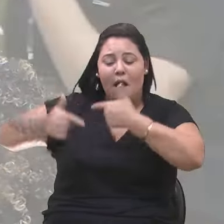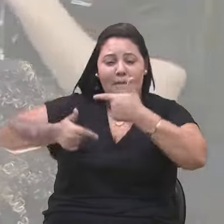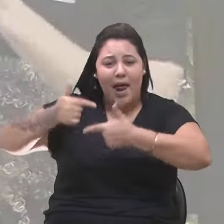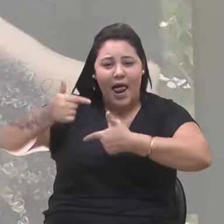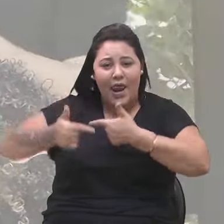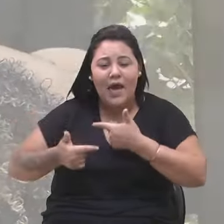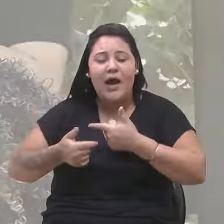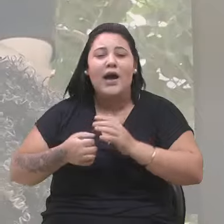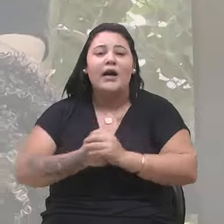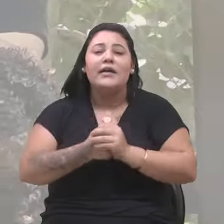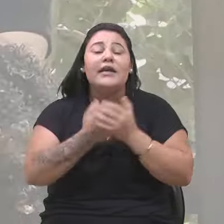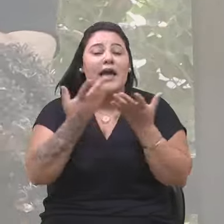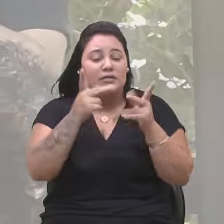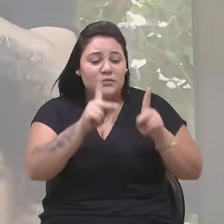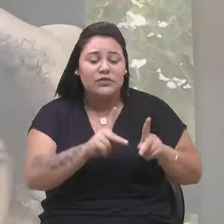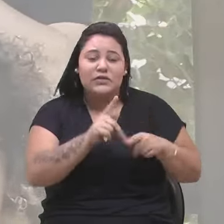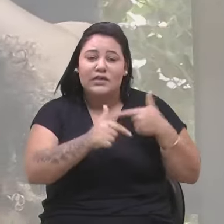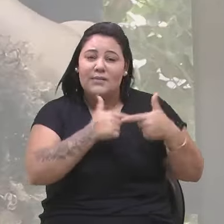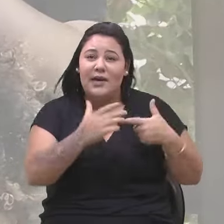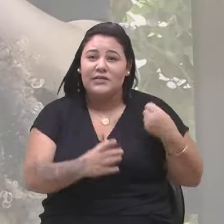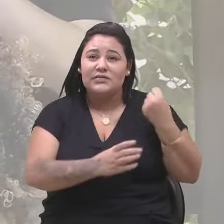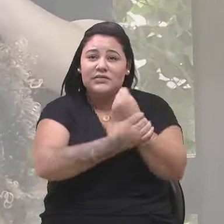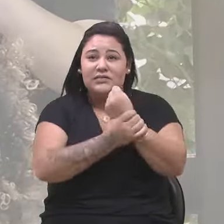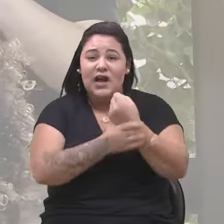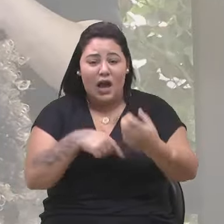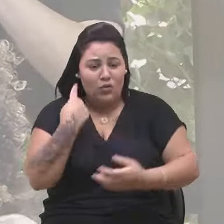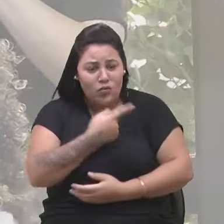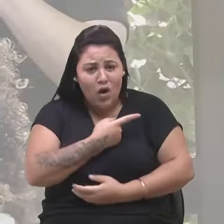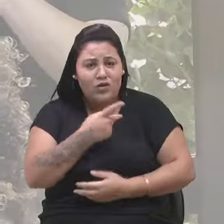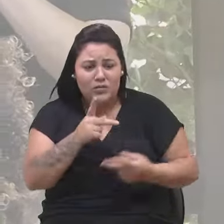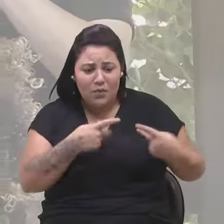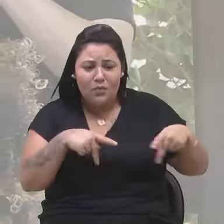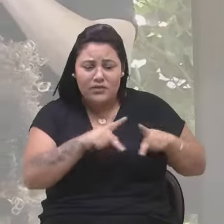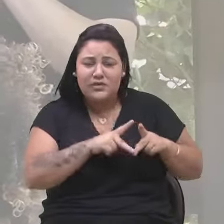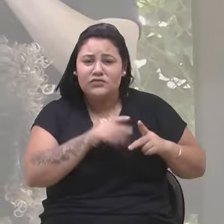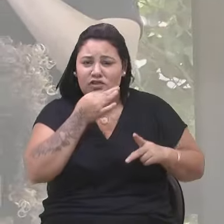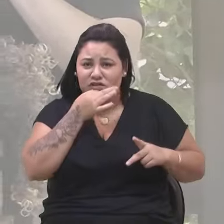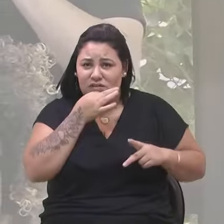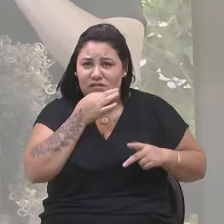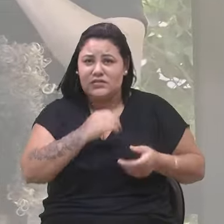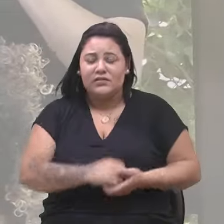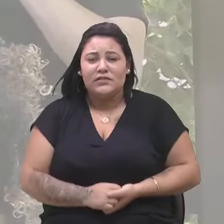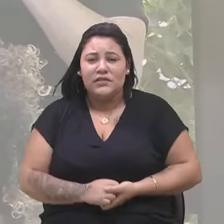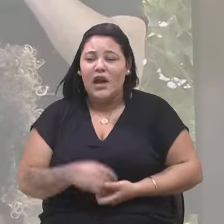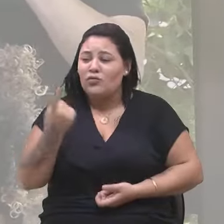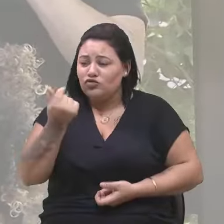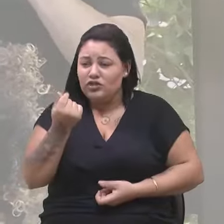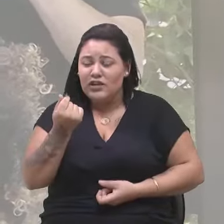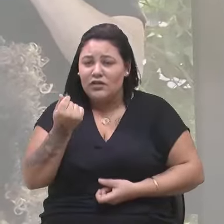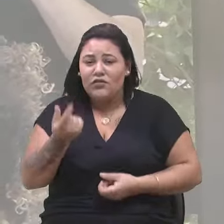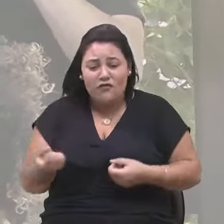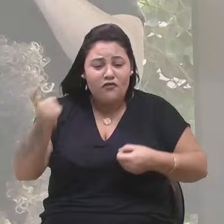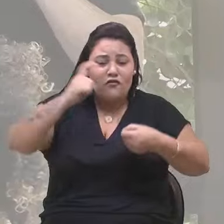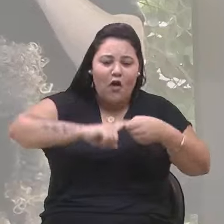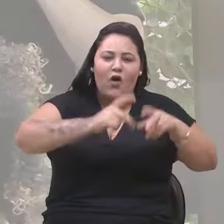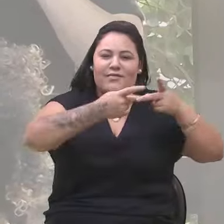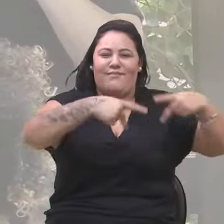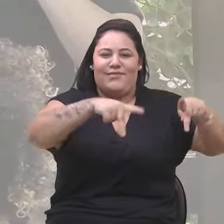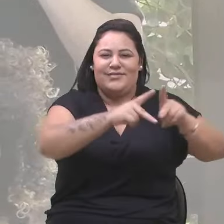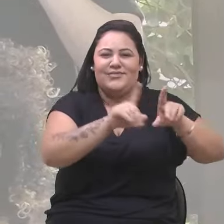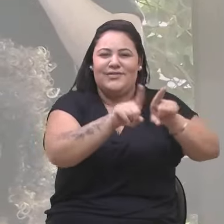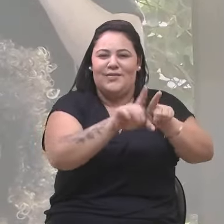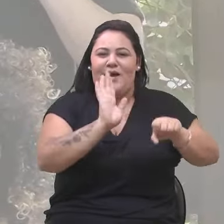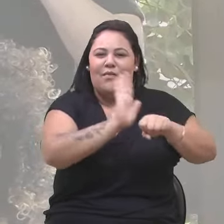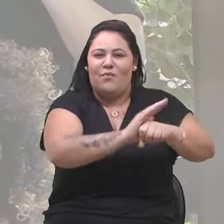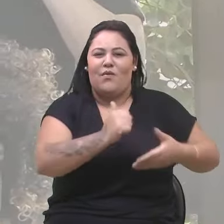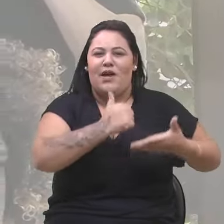que trabalha na segurança é o nosso povo. Esse dinheiro vai para o nosso povo. Ele vai para o nosso pessoal